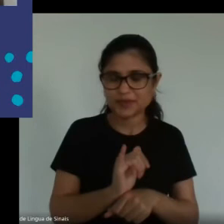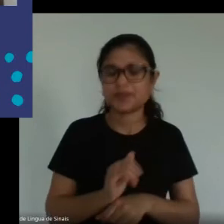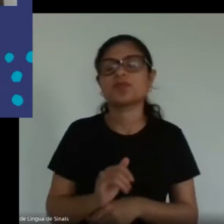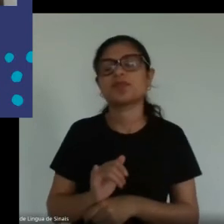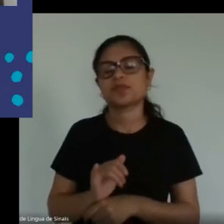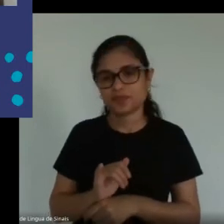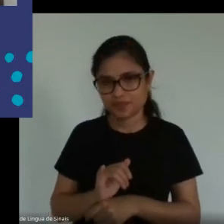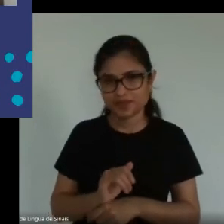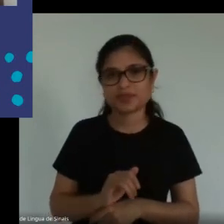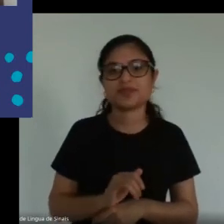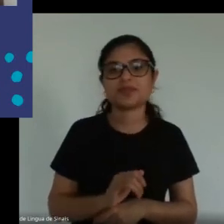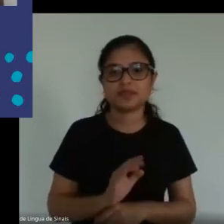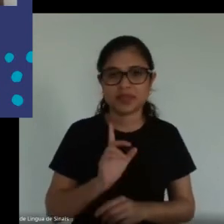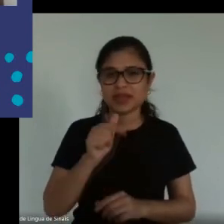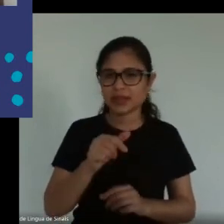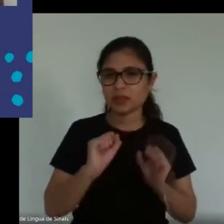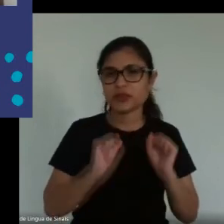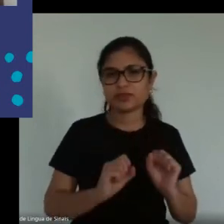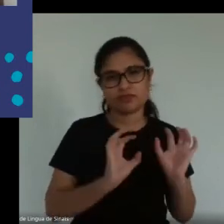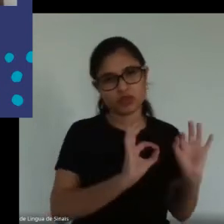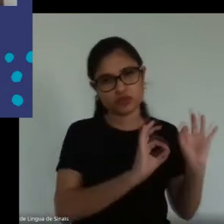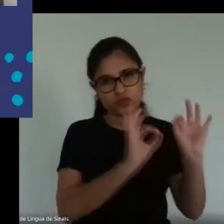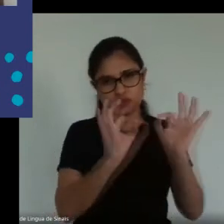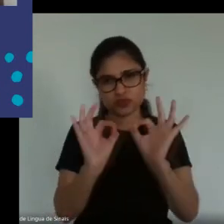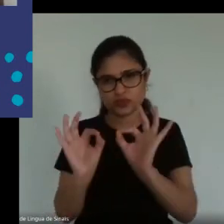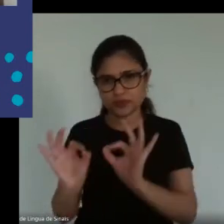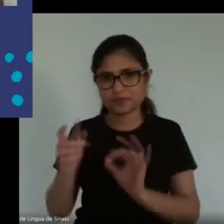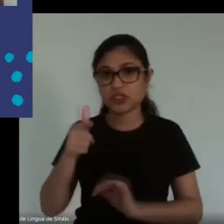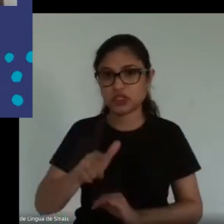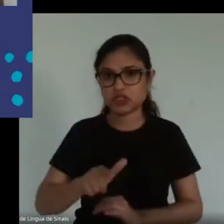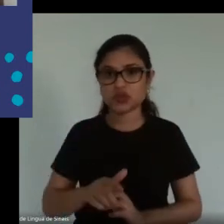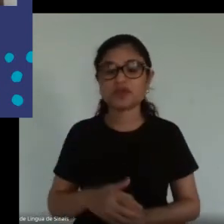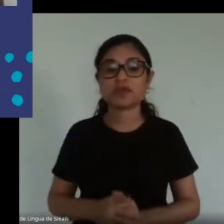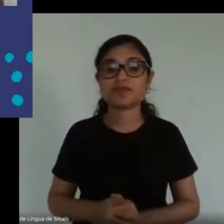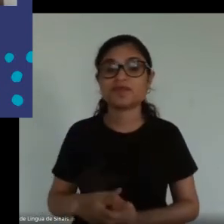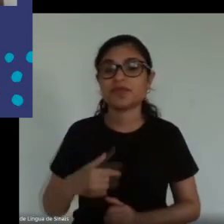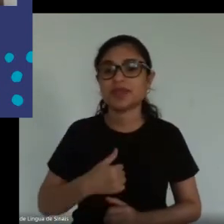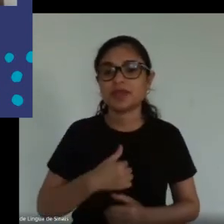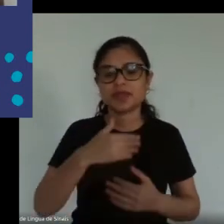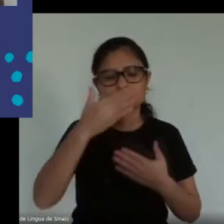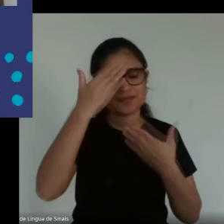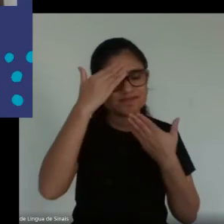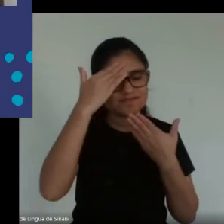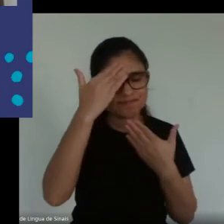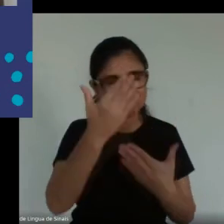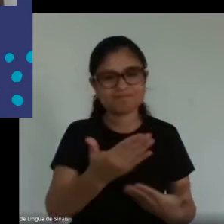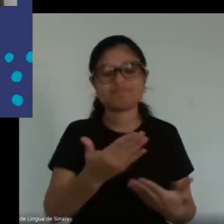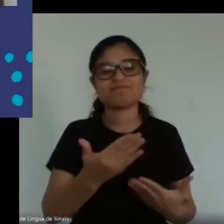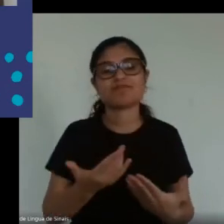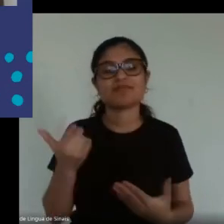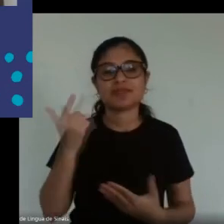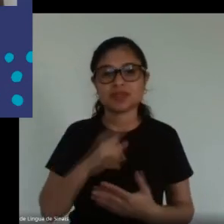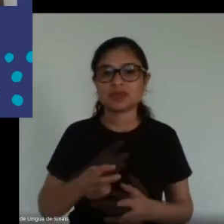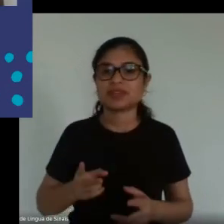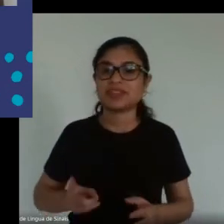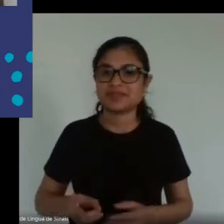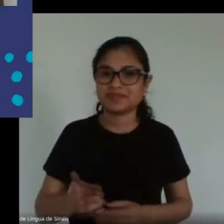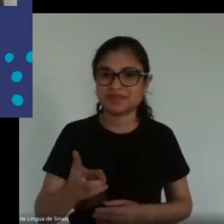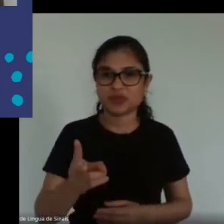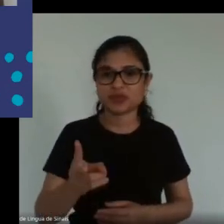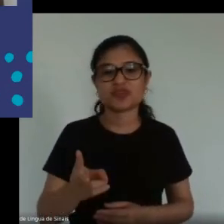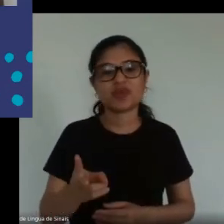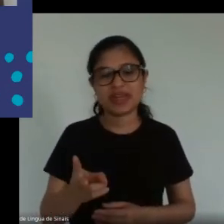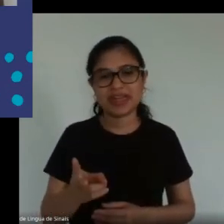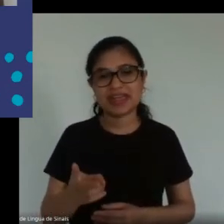disponível. Isso, as pessoas podem acessarem. Eu fico muito grata por poder estar dando sequência, que essa